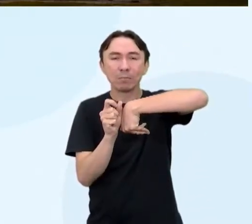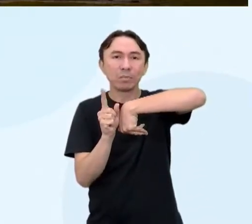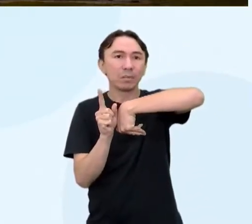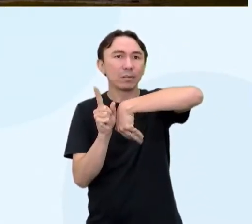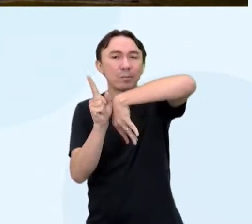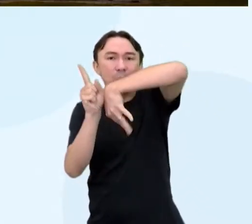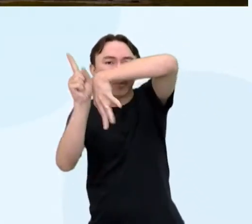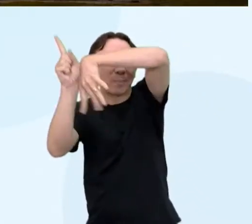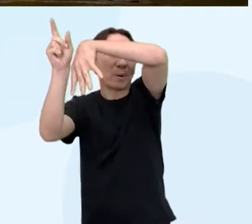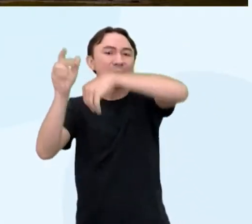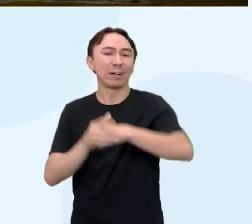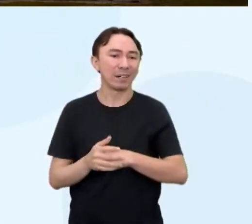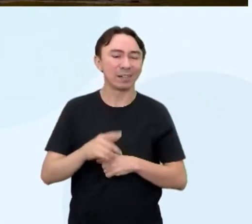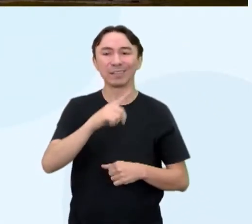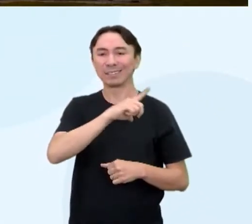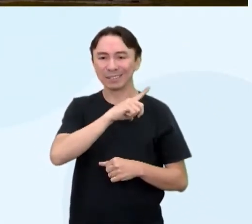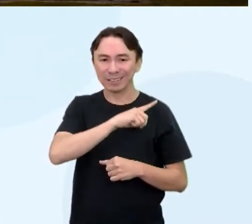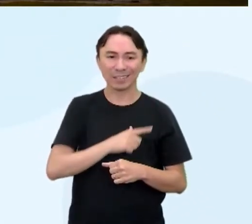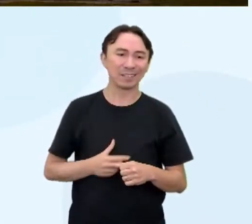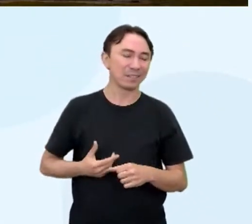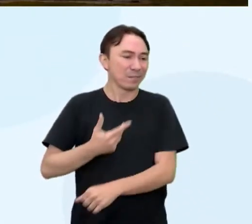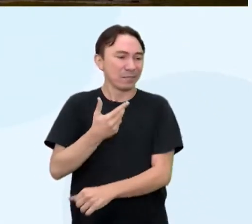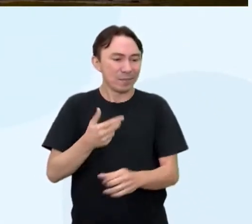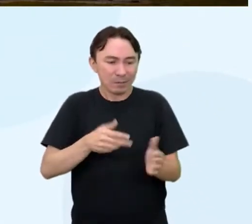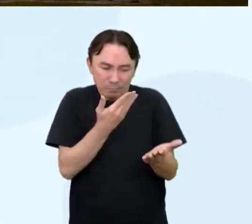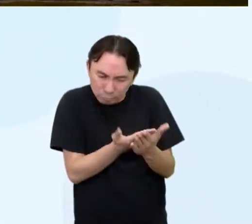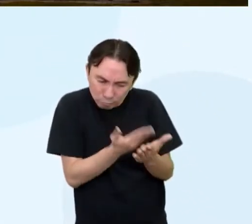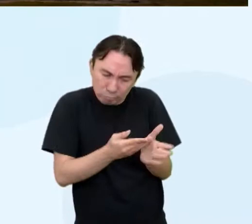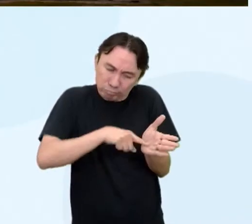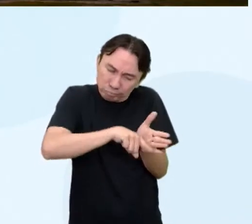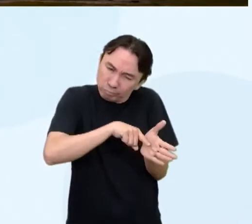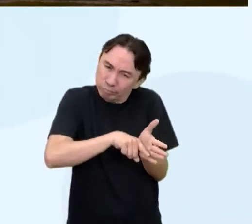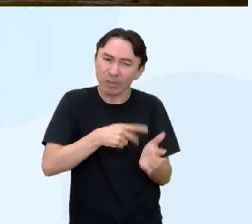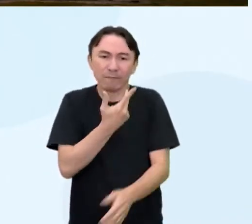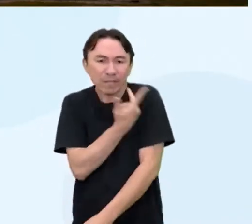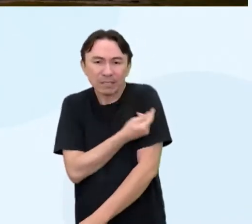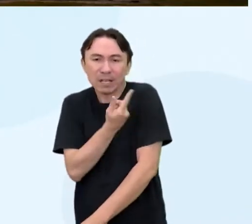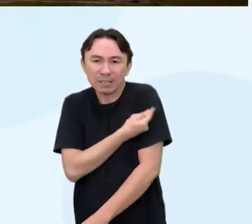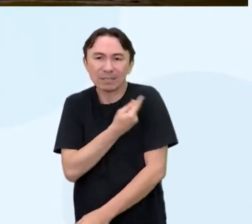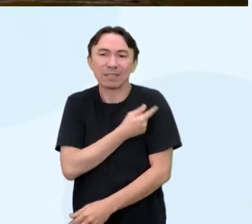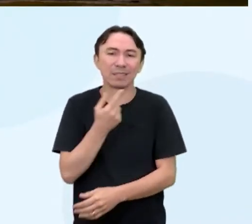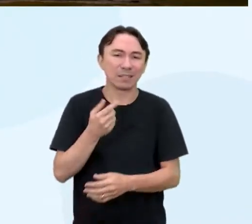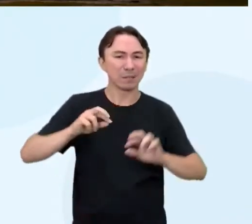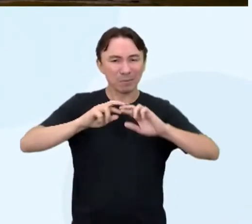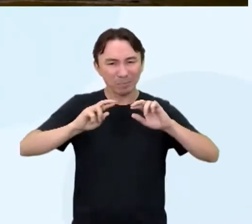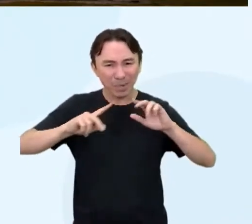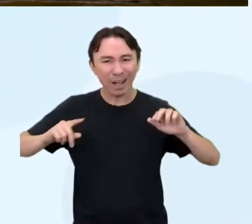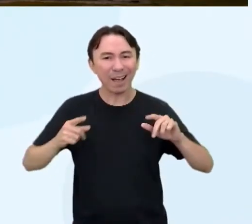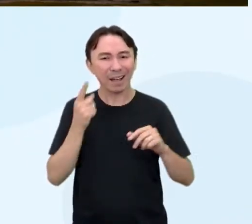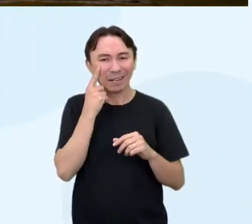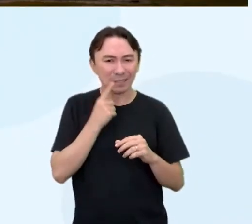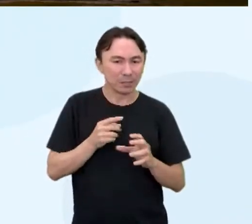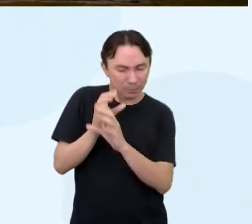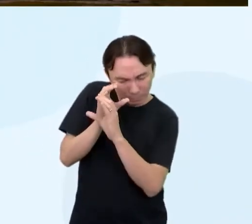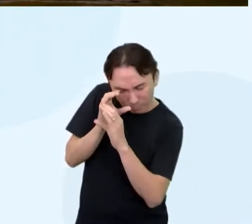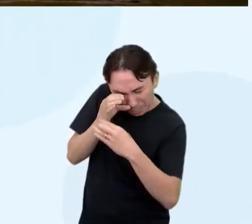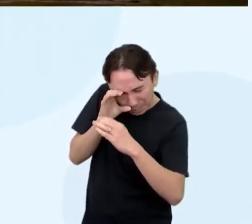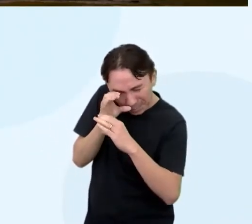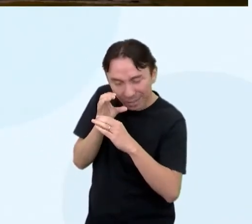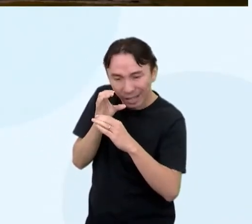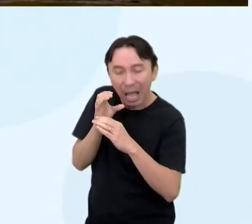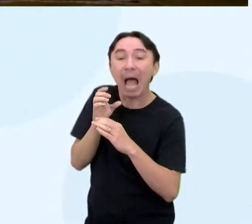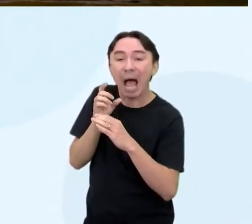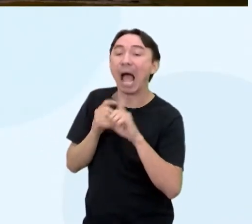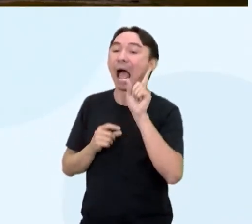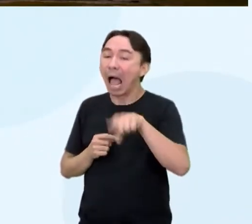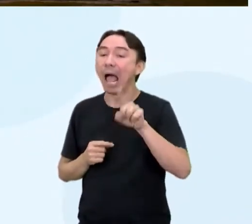a ciência, a própria questão do estudo do humano, biologia e assim por diante. Então, a gente vê muito para esse lado, tá?